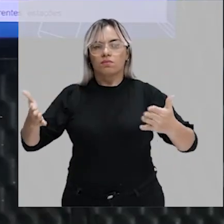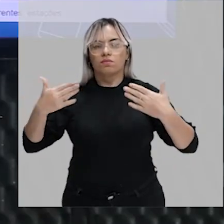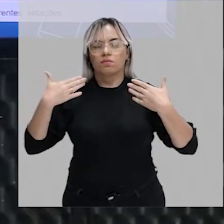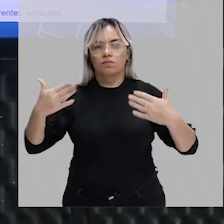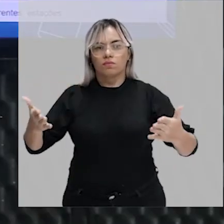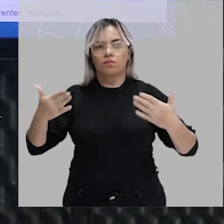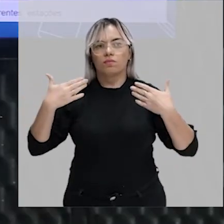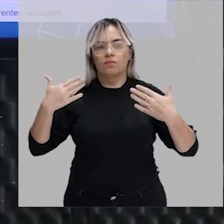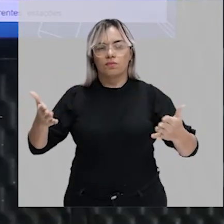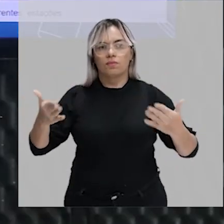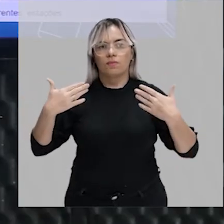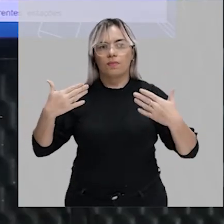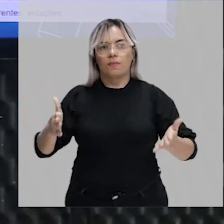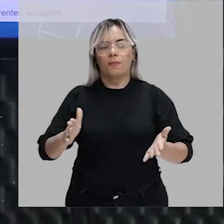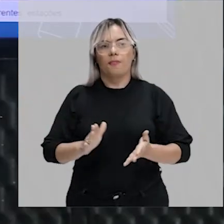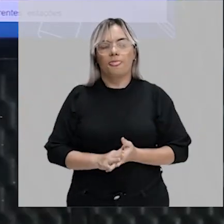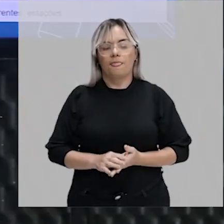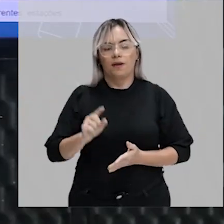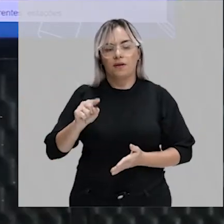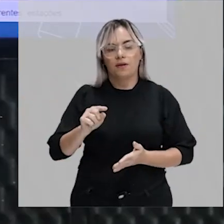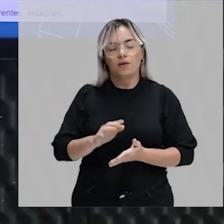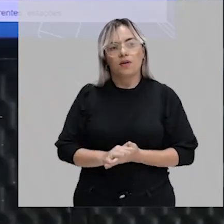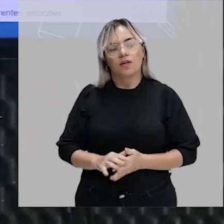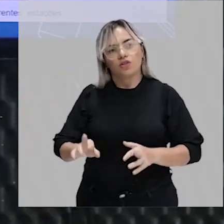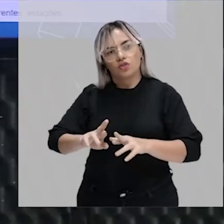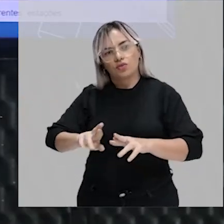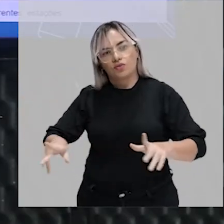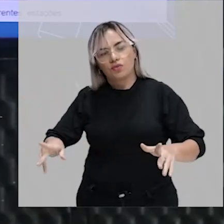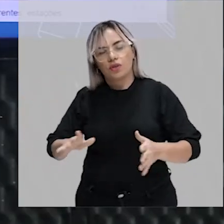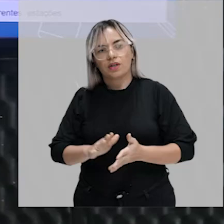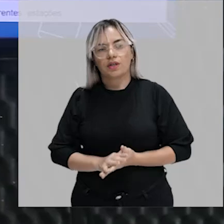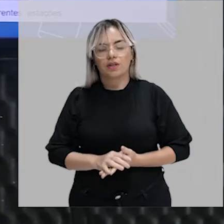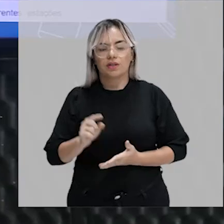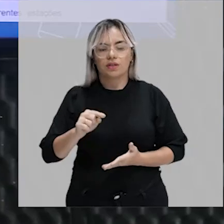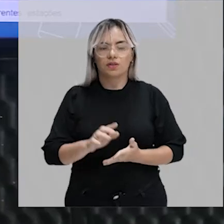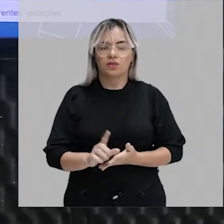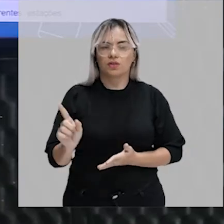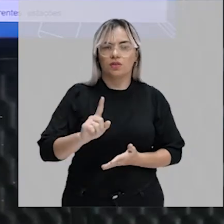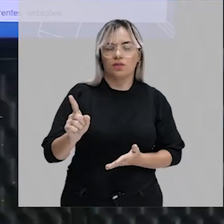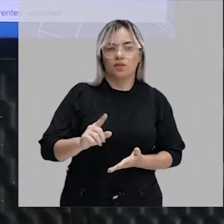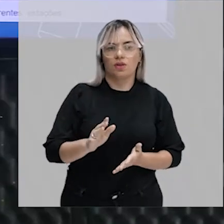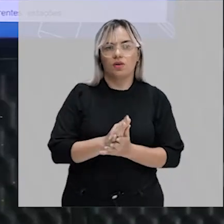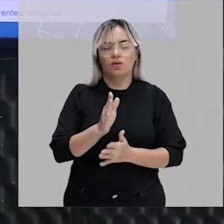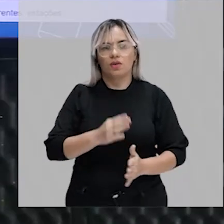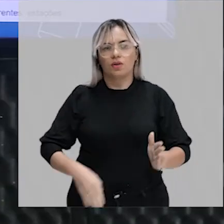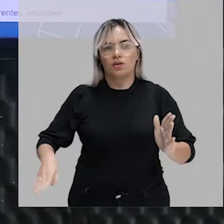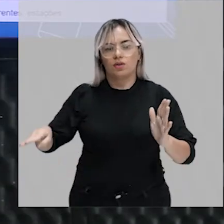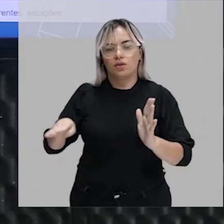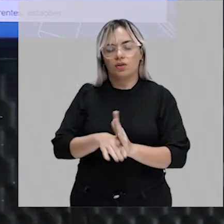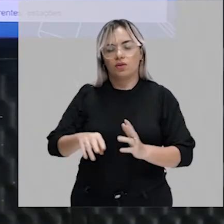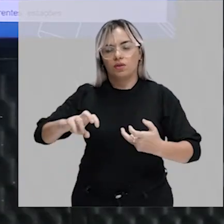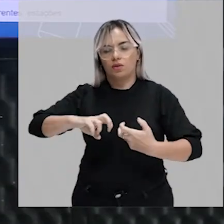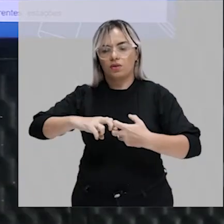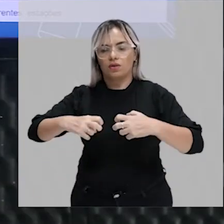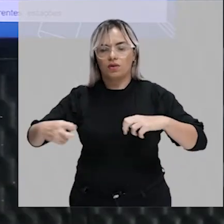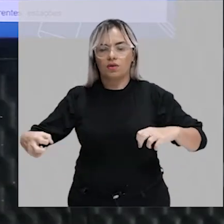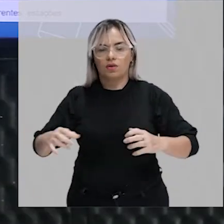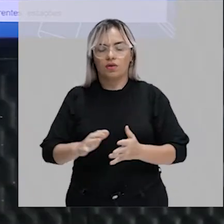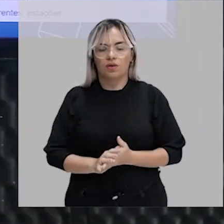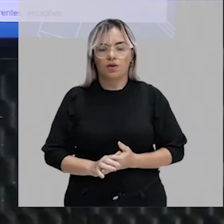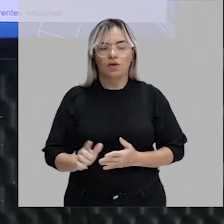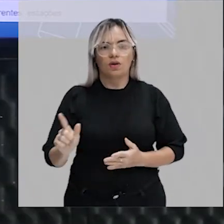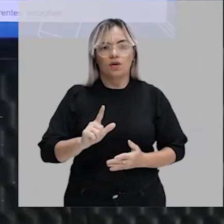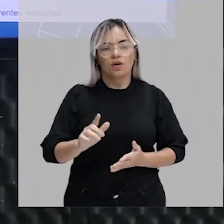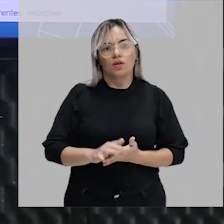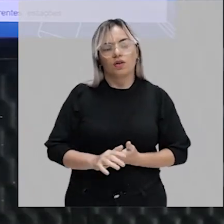aflorarem na mesma época, elas não vão nem chegar a se reproduzirem, não vai ter nem possibilidade de formar o zigoto. Então,